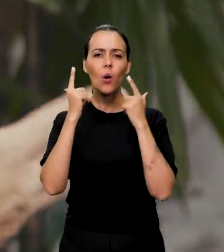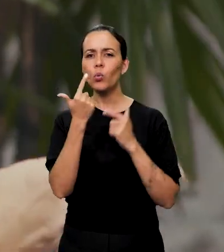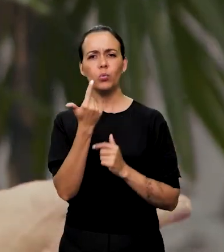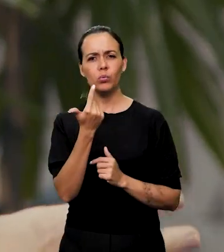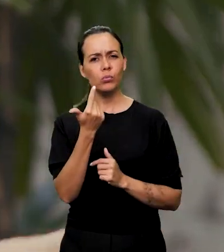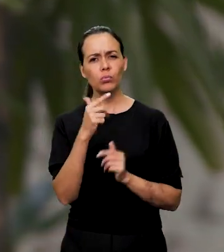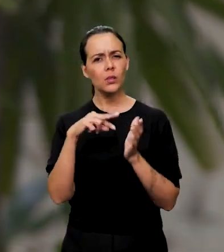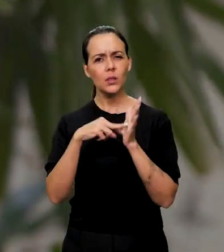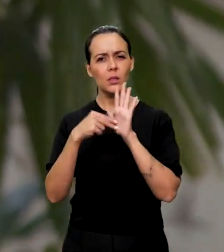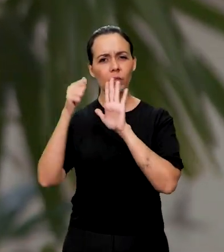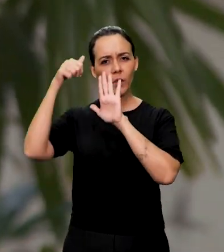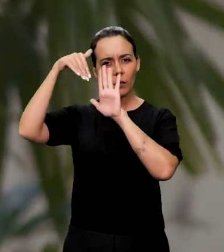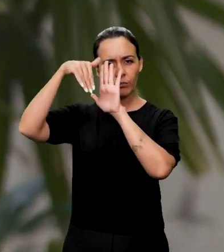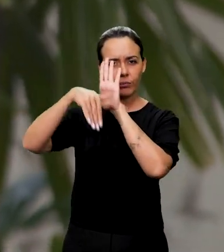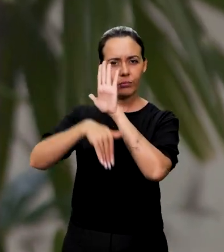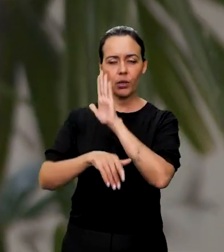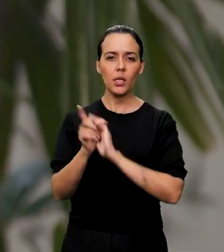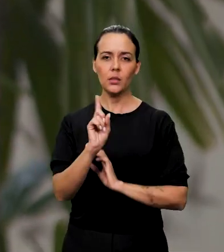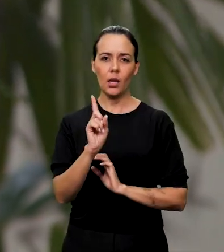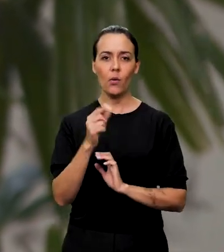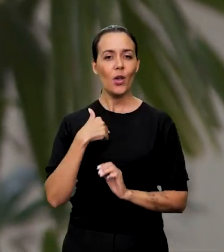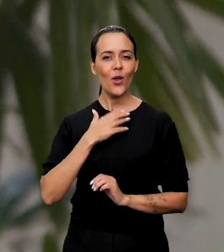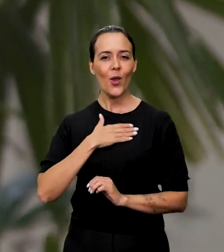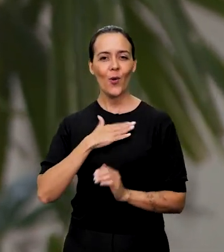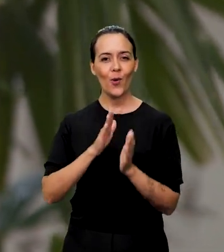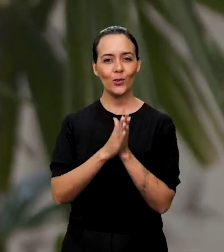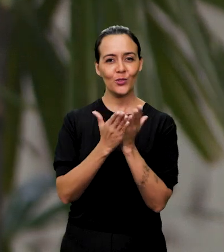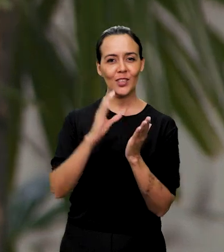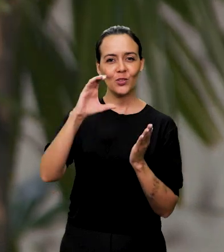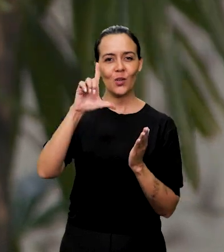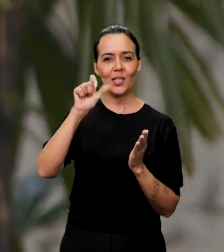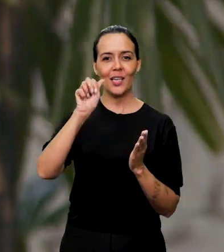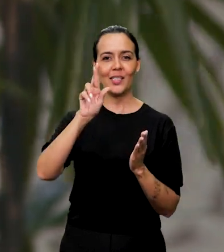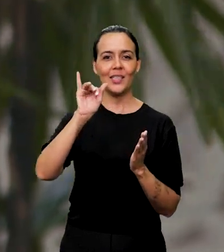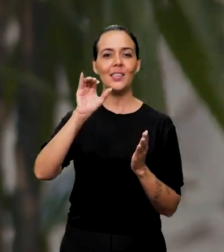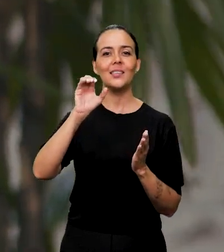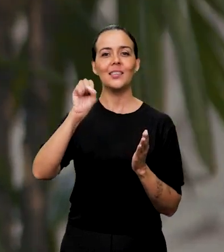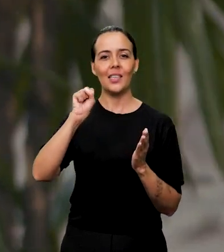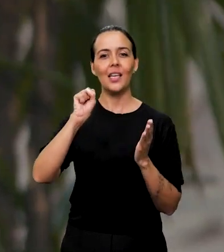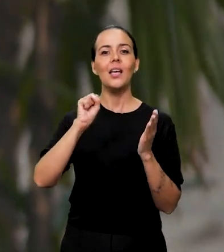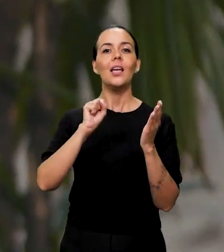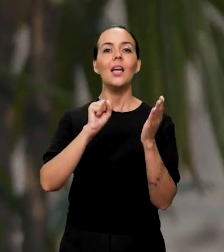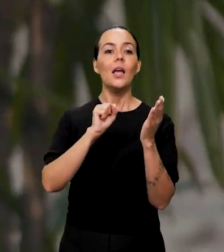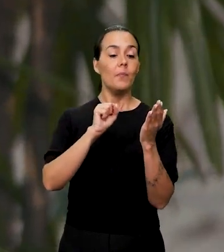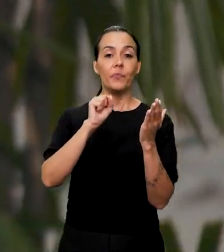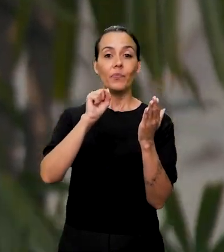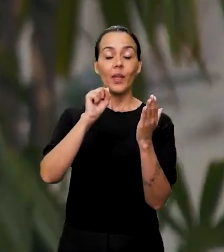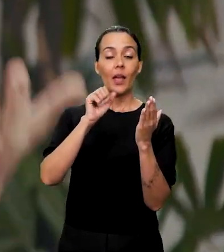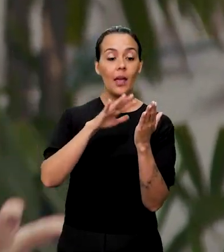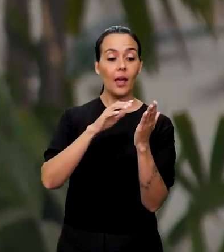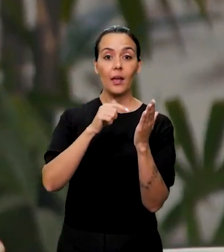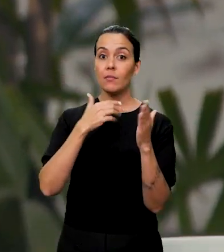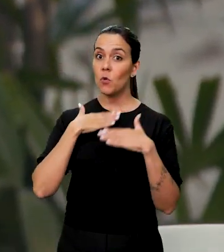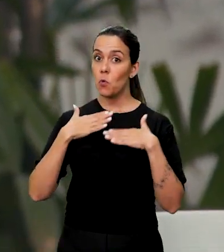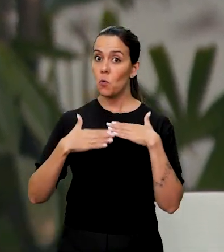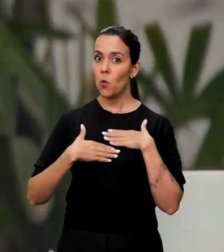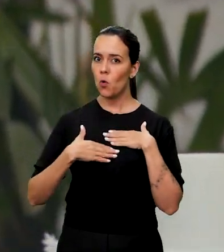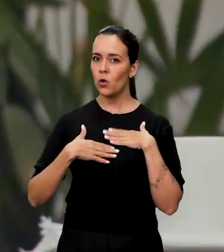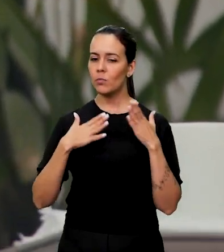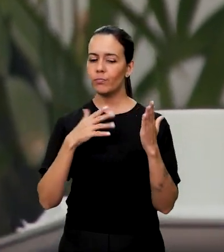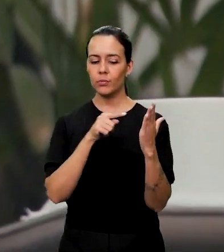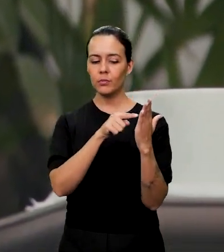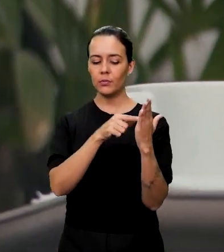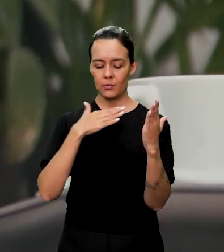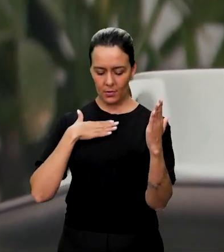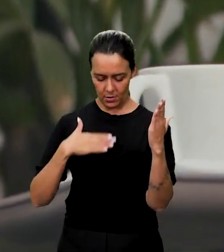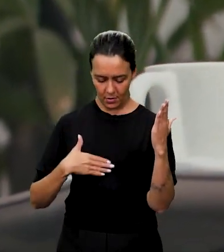da Clarice Lispector, que nos textos mais profundos dela, ela fala que o corpo é um lugar de pertencimento, né? É